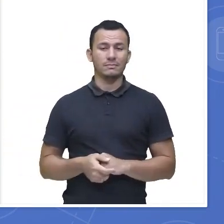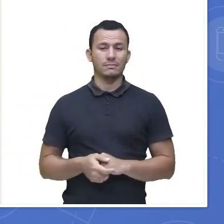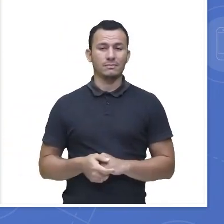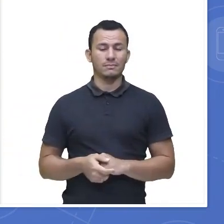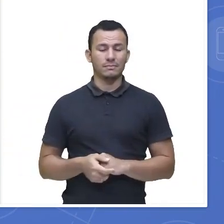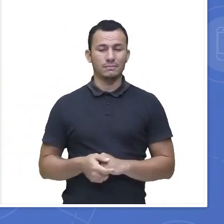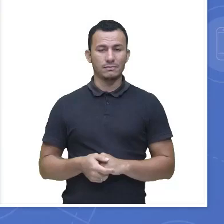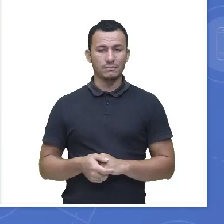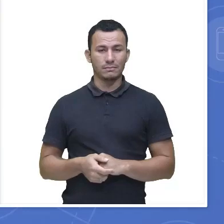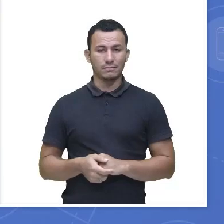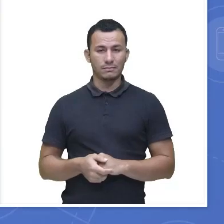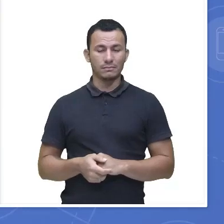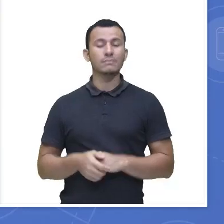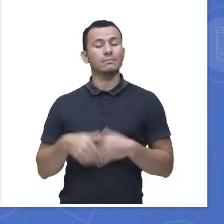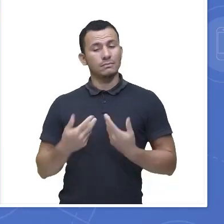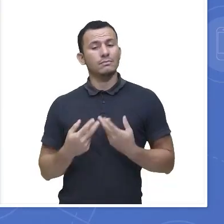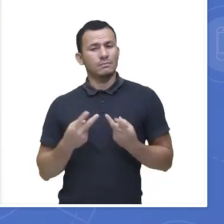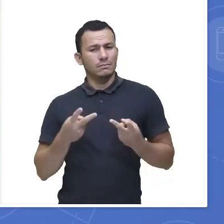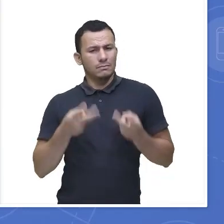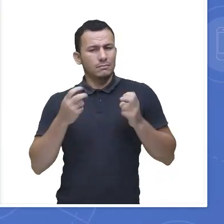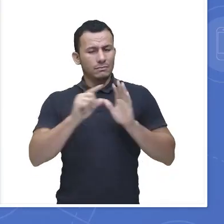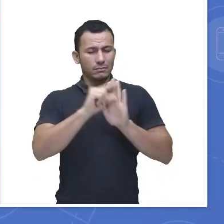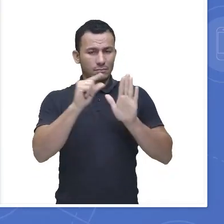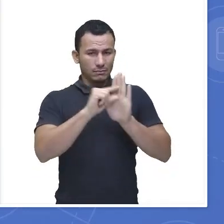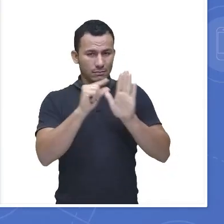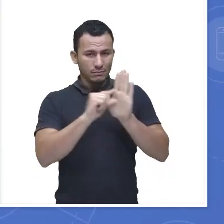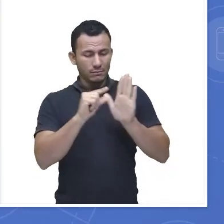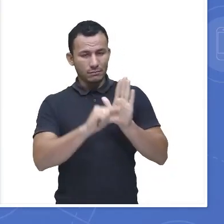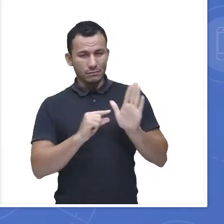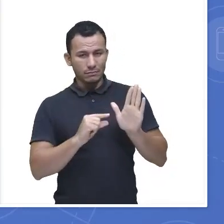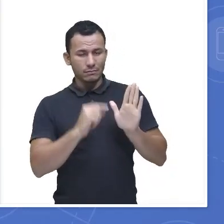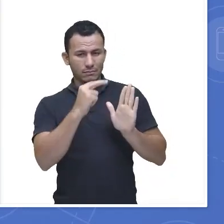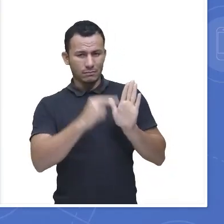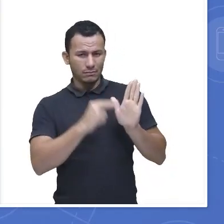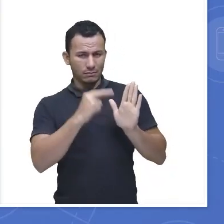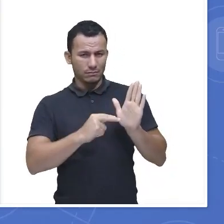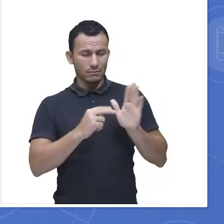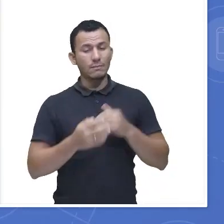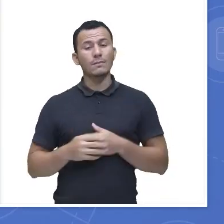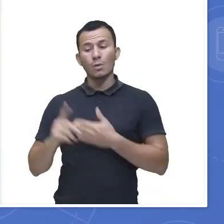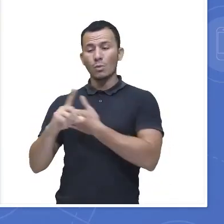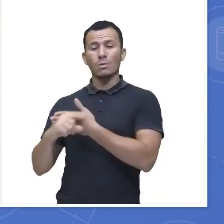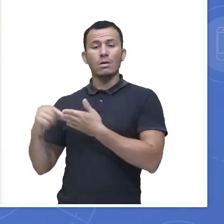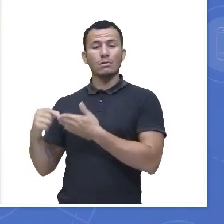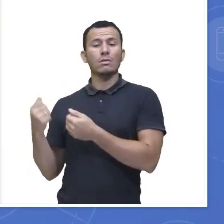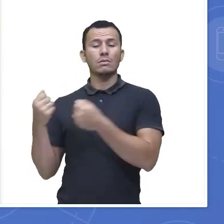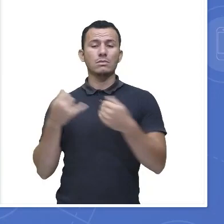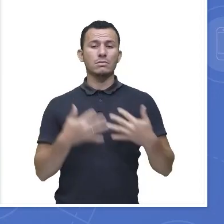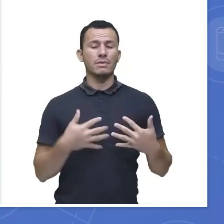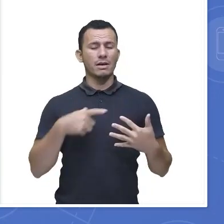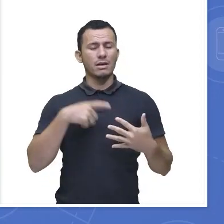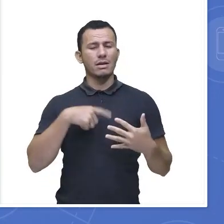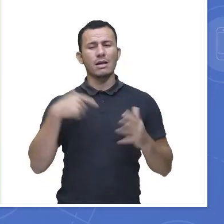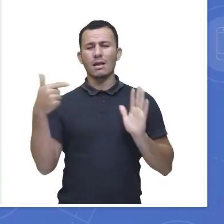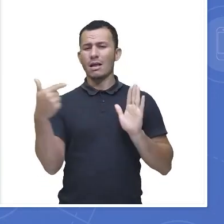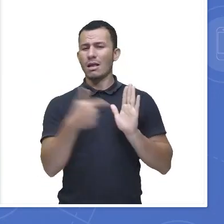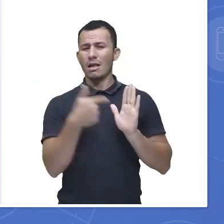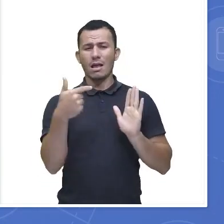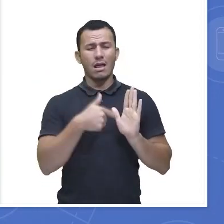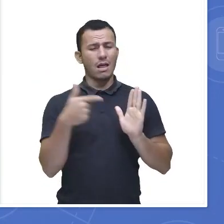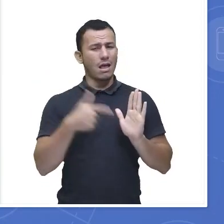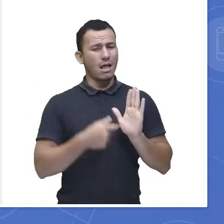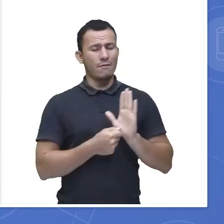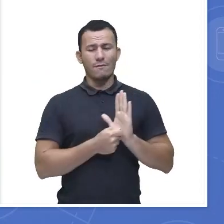Então, vocês perceberam nesse fragmento de texto de Monteiro Lobato a presença de